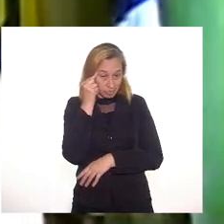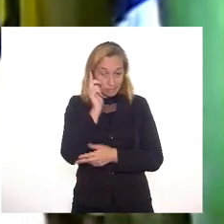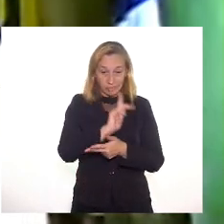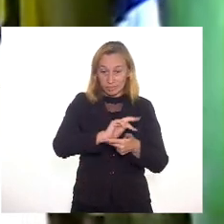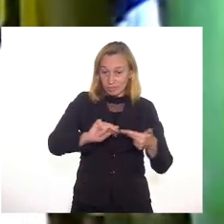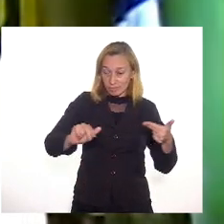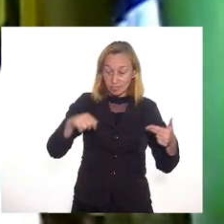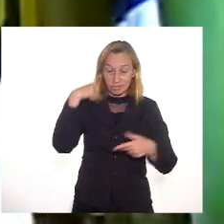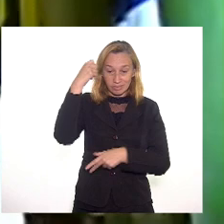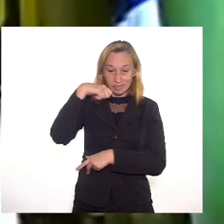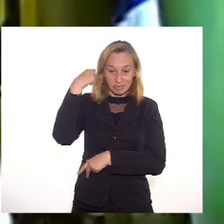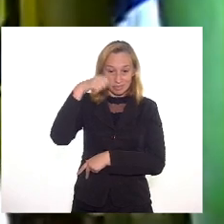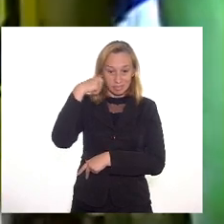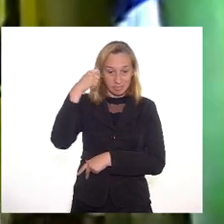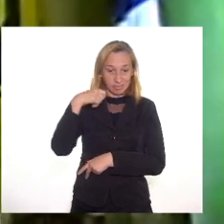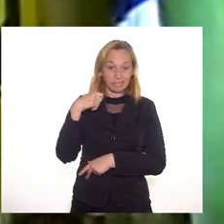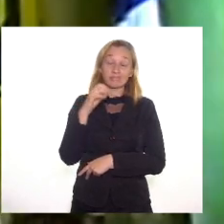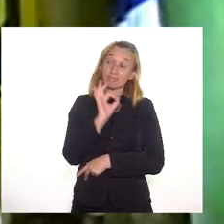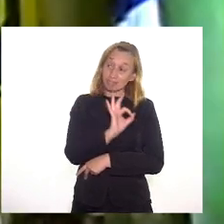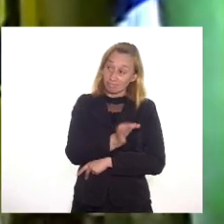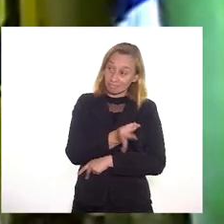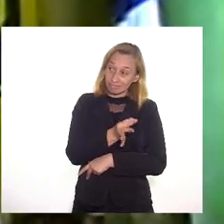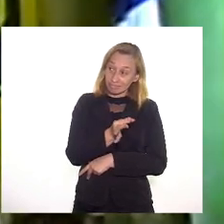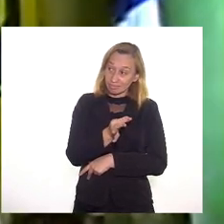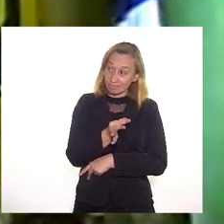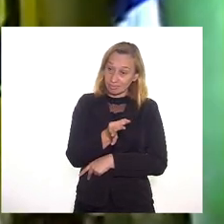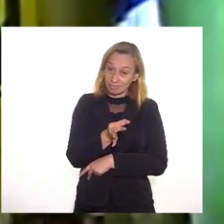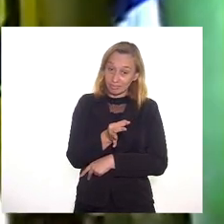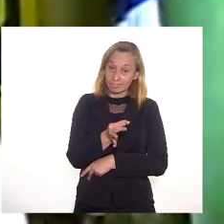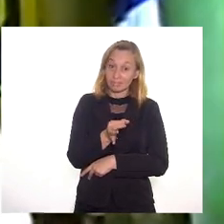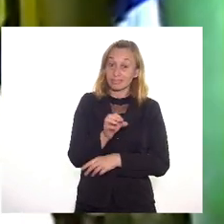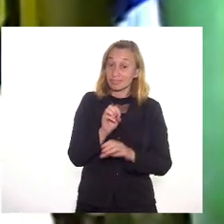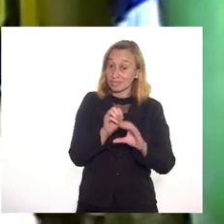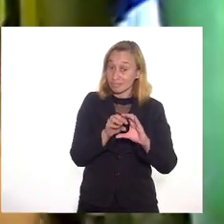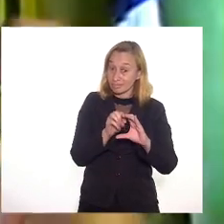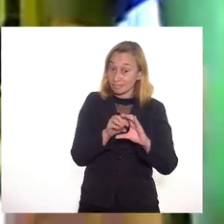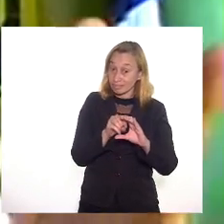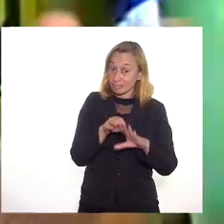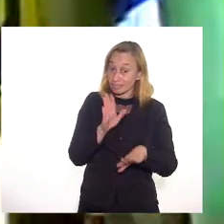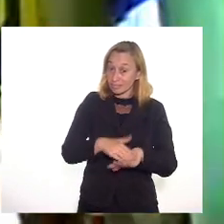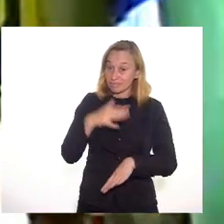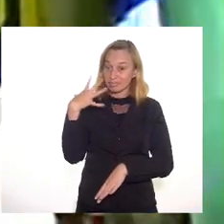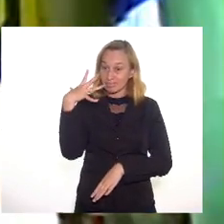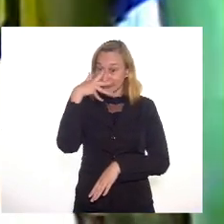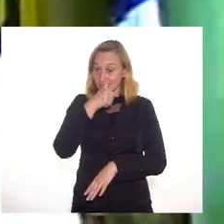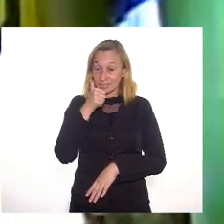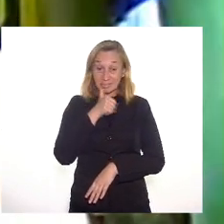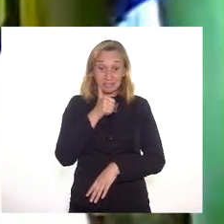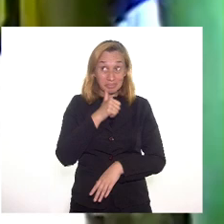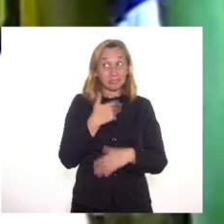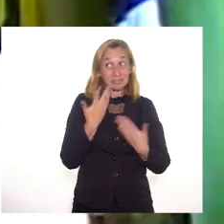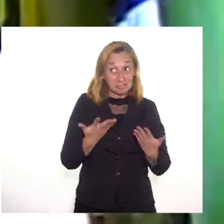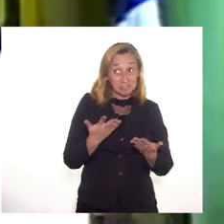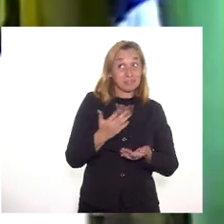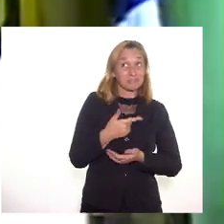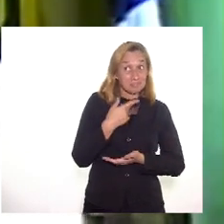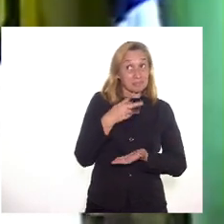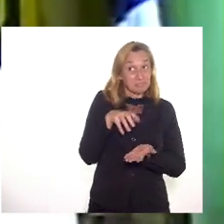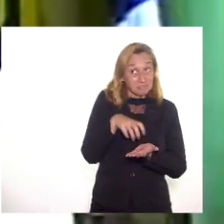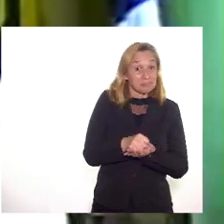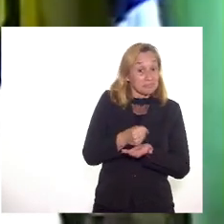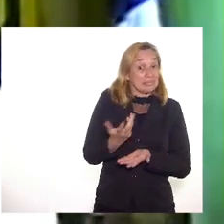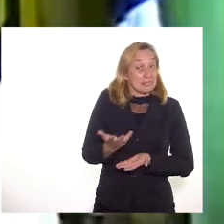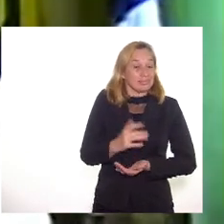atrizes e justo da rede prim-prim, que tem as mais belas. Eu devo registrar isso.